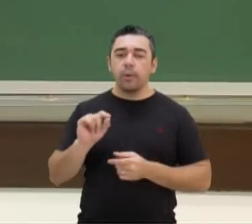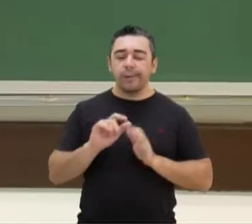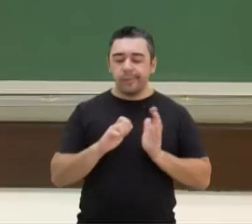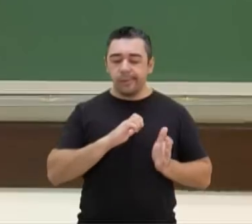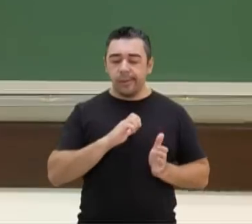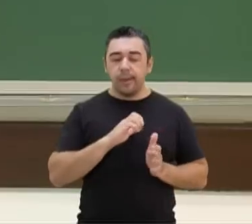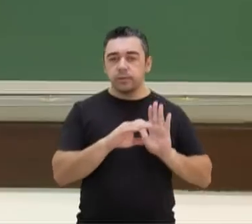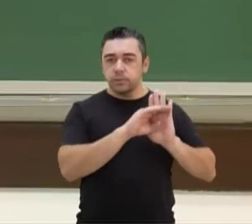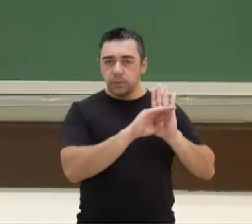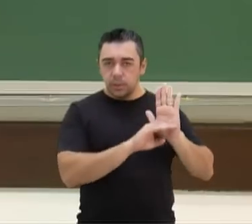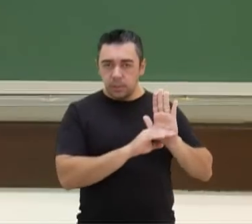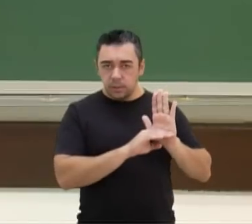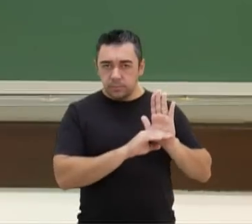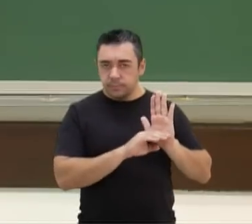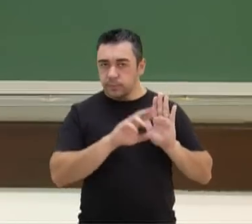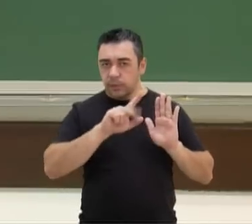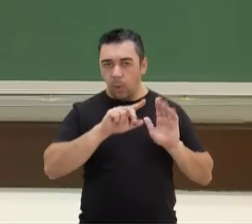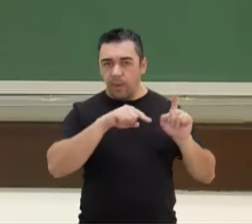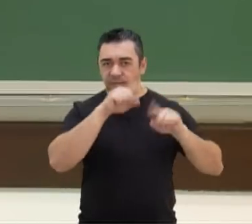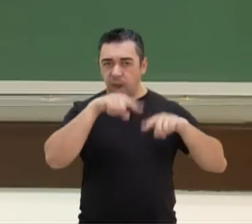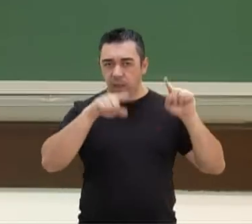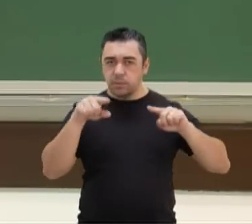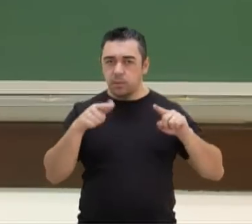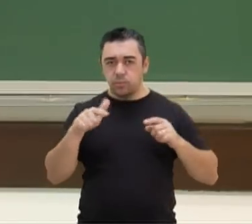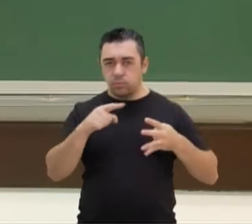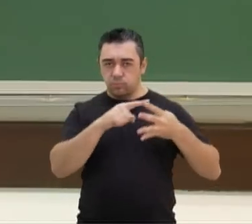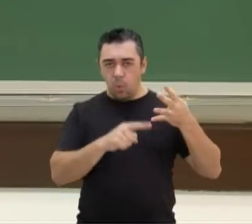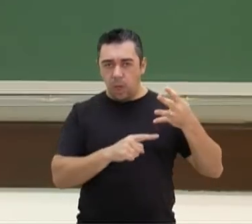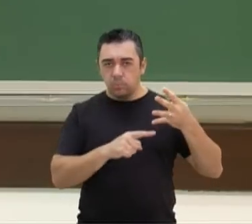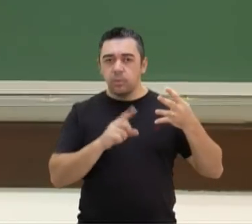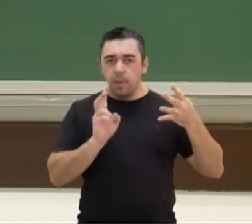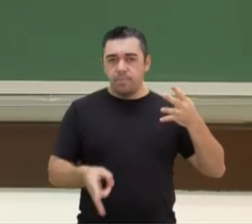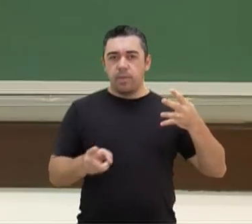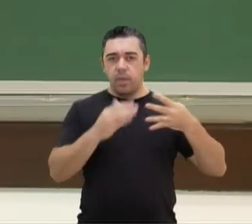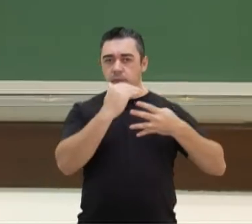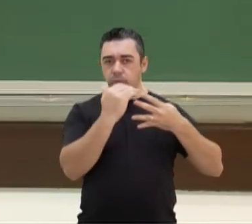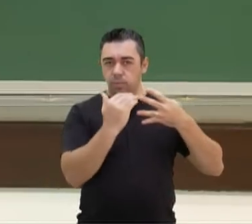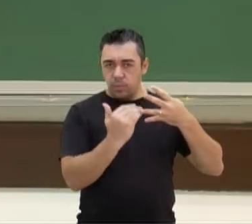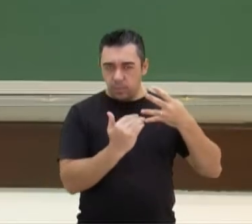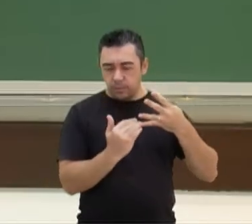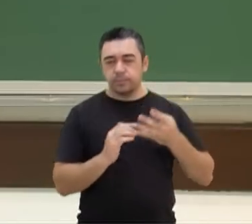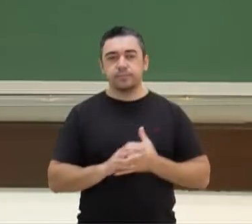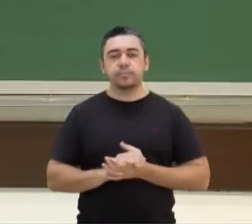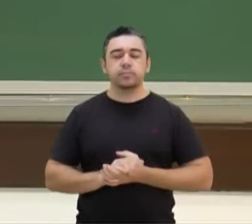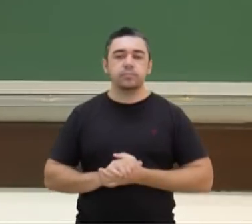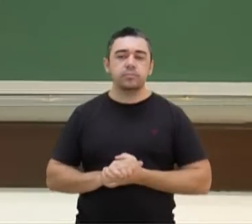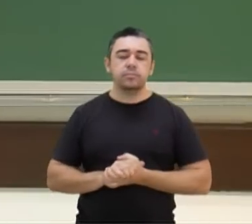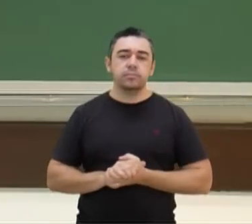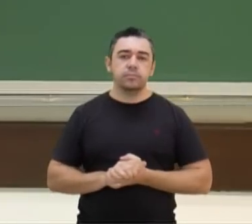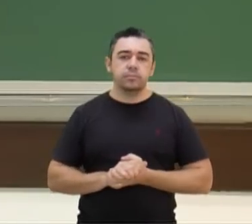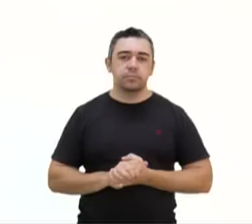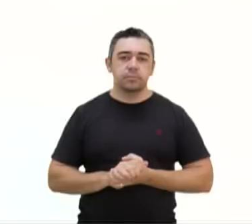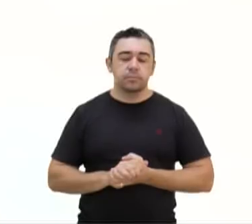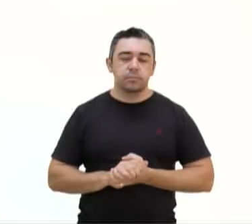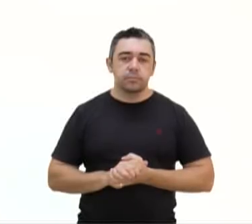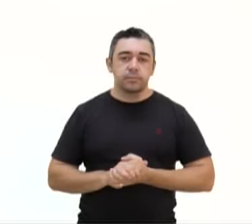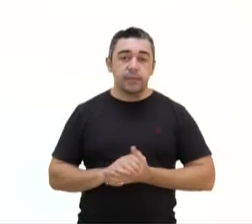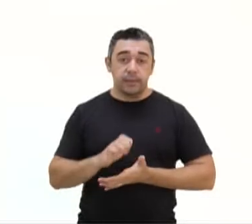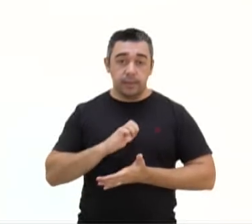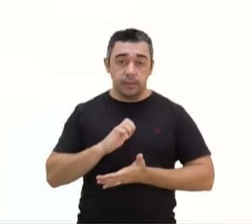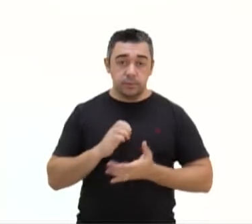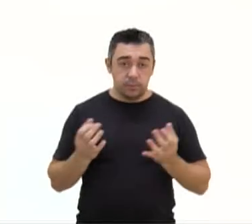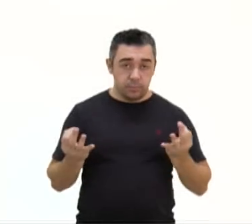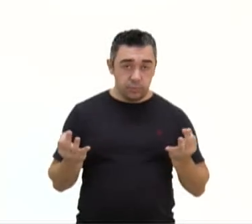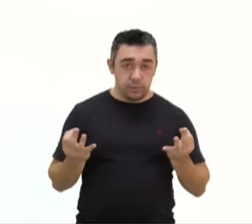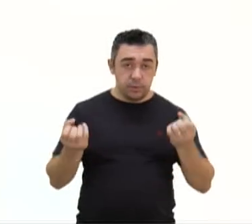éticos que não variam mesmo de acordo com você mudando de cultura. Vamos lá. Na ética budista, como explica a